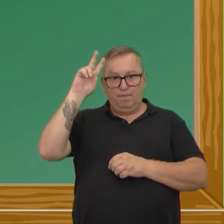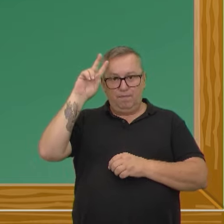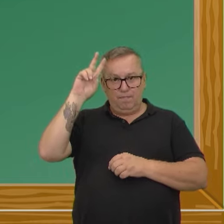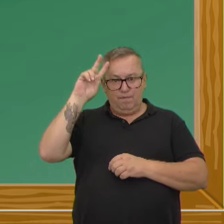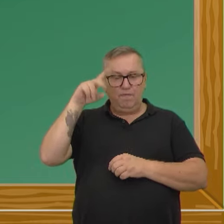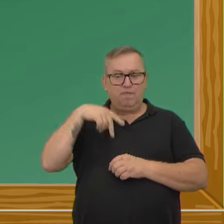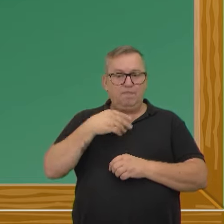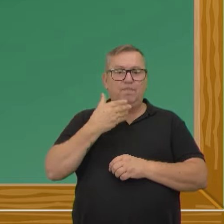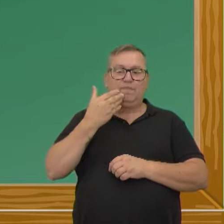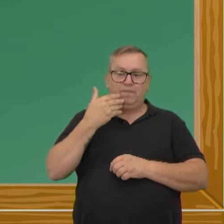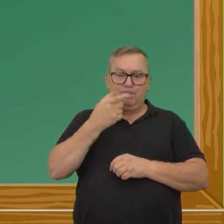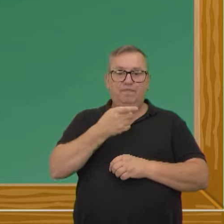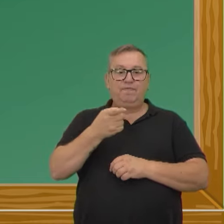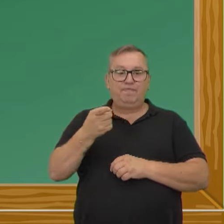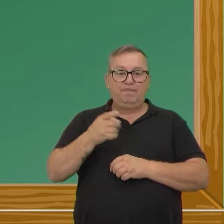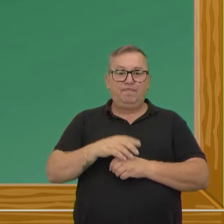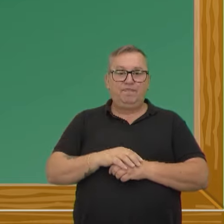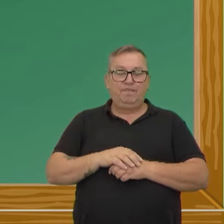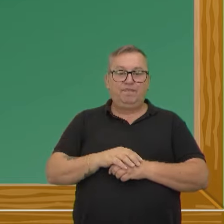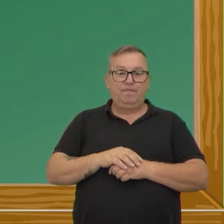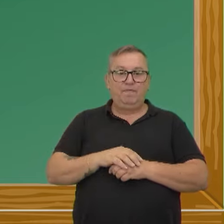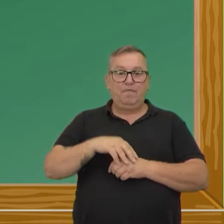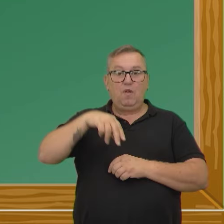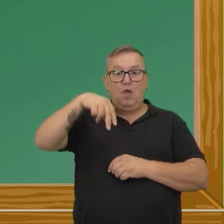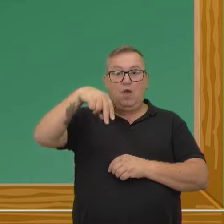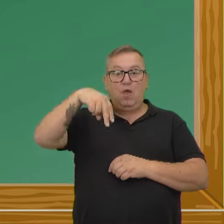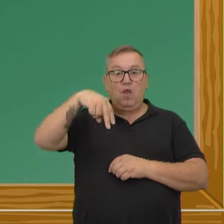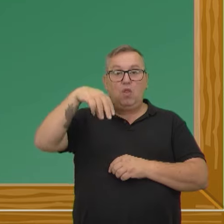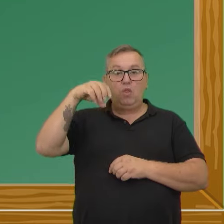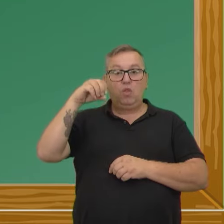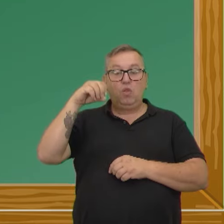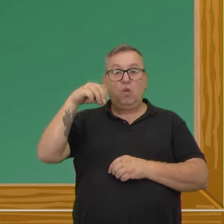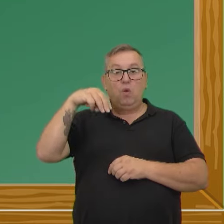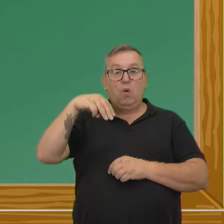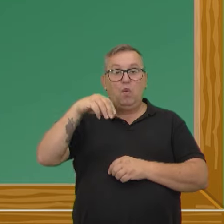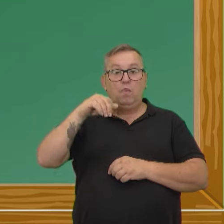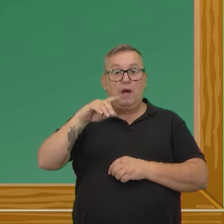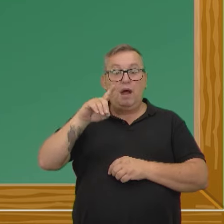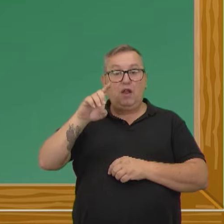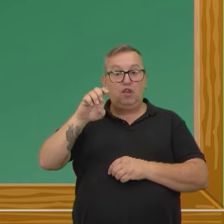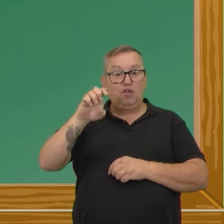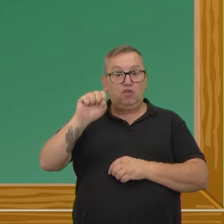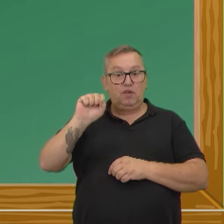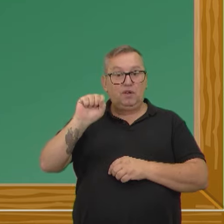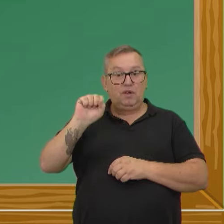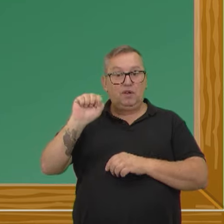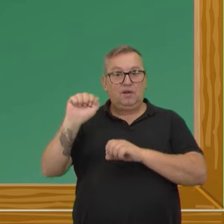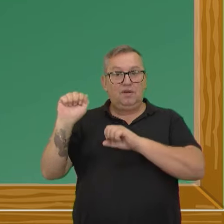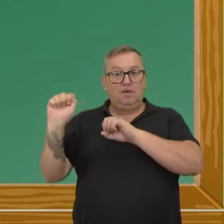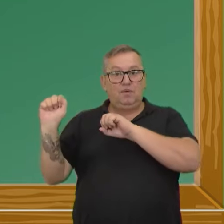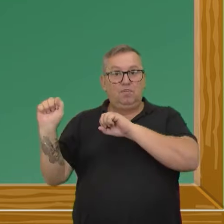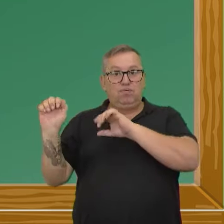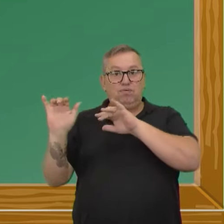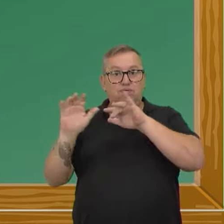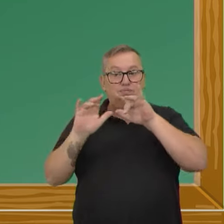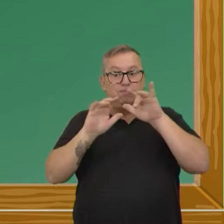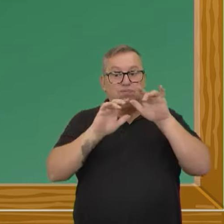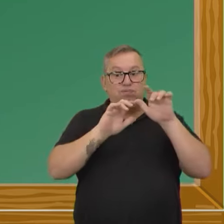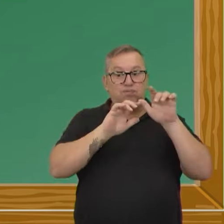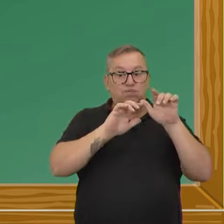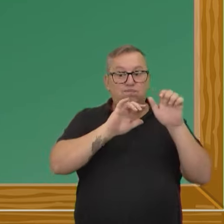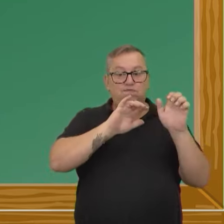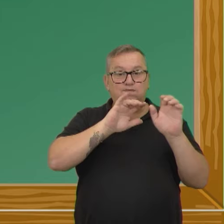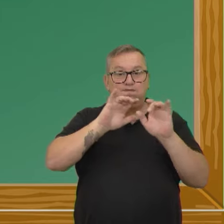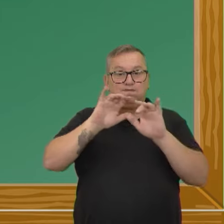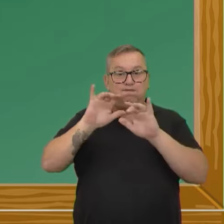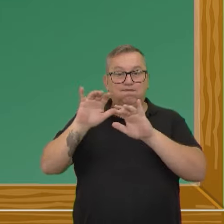Acho que está bem facinho para vocês. Vamos lembrar um outro conceito importante também neste quesito. Nômades. Vocês se lembram que são